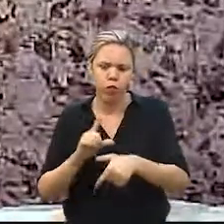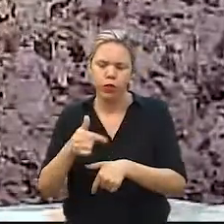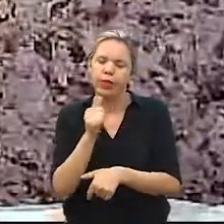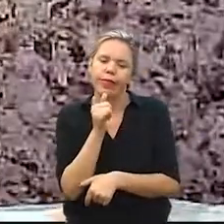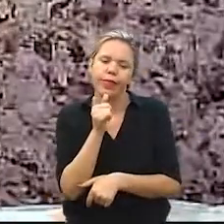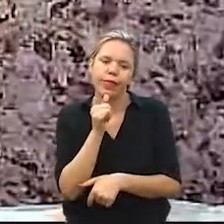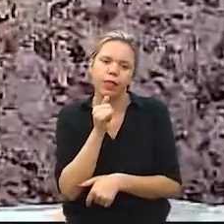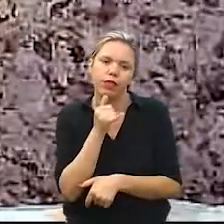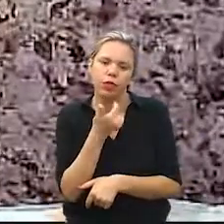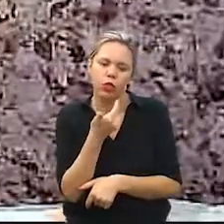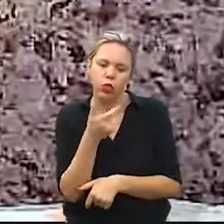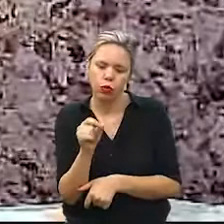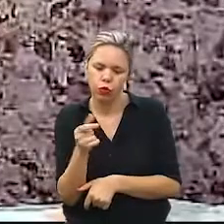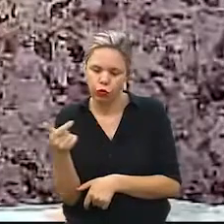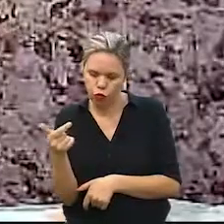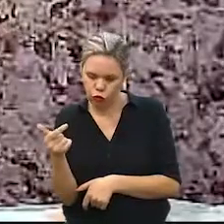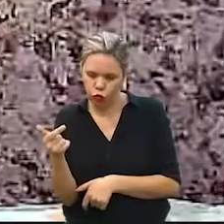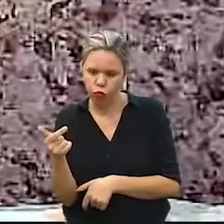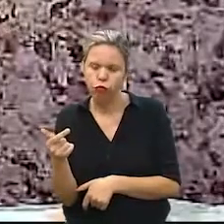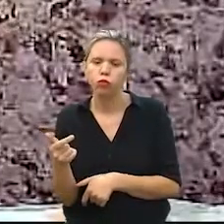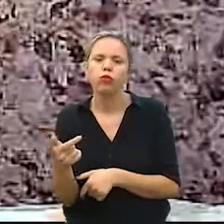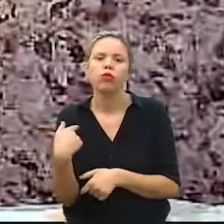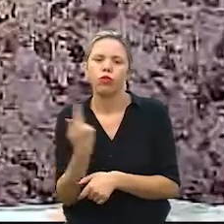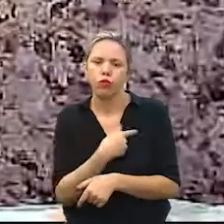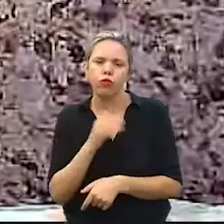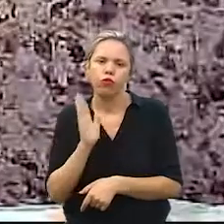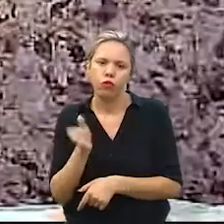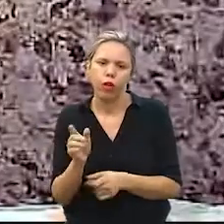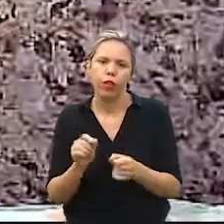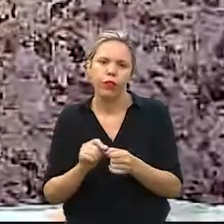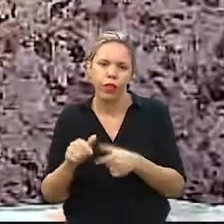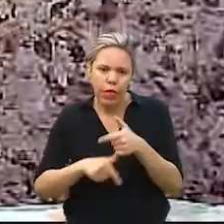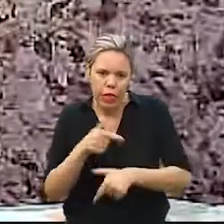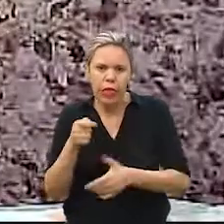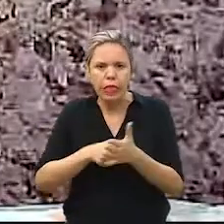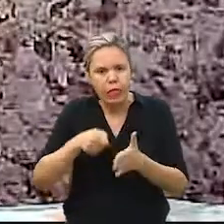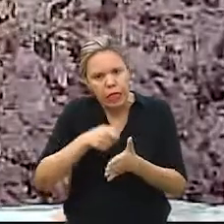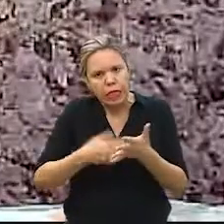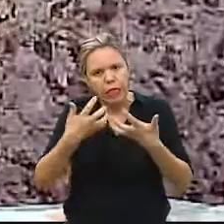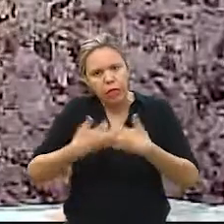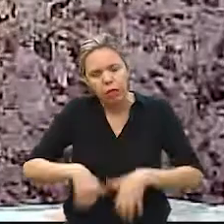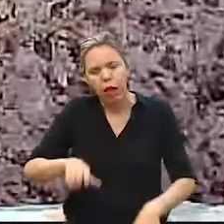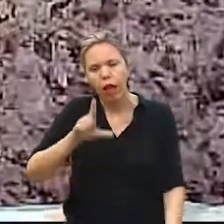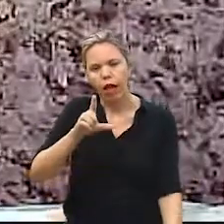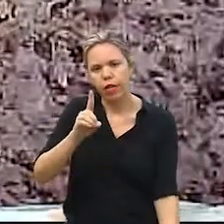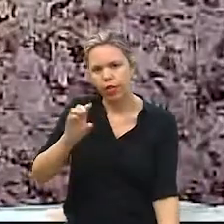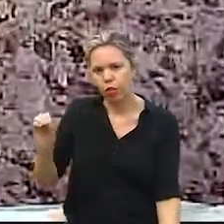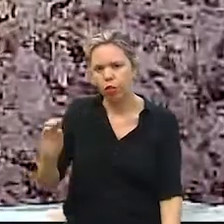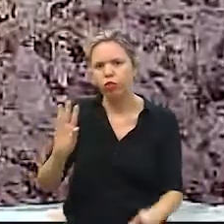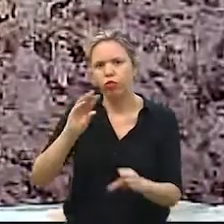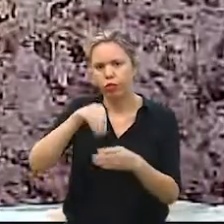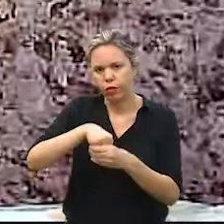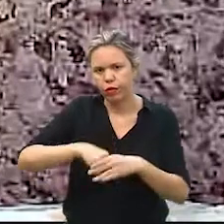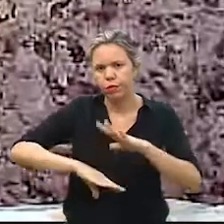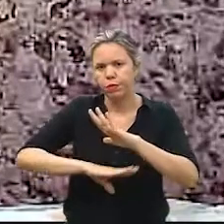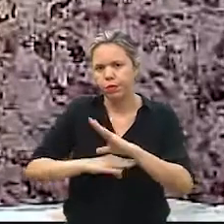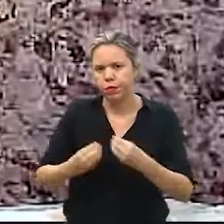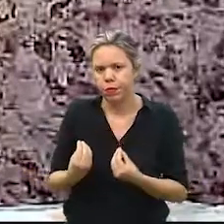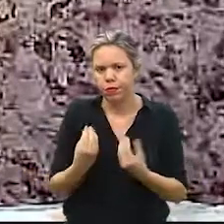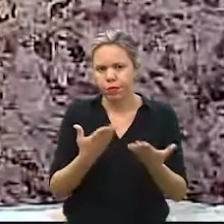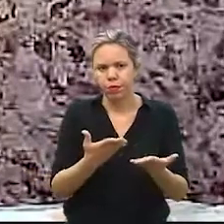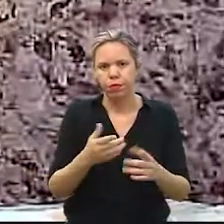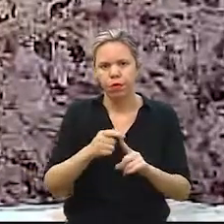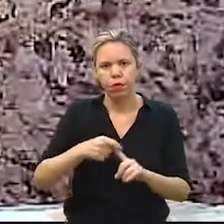exemplo, de 2022. Nós estamos já trabalhando essa LDO, que já está na Câmara, foi encaminhada